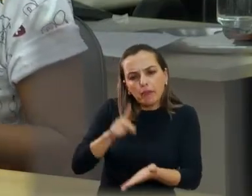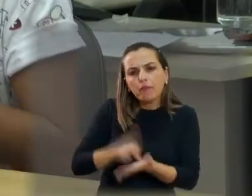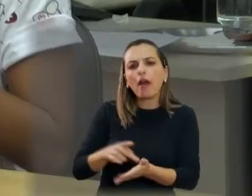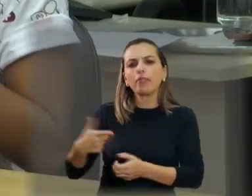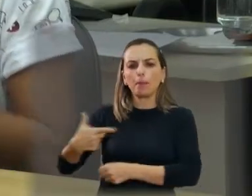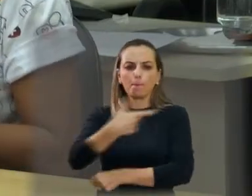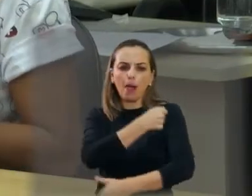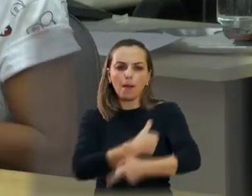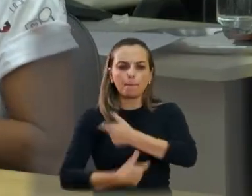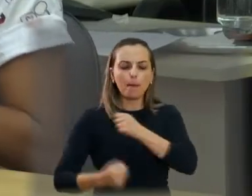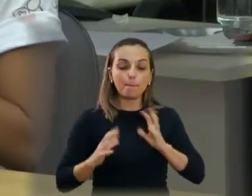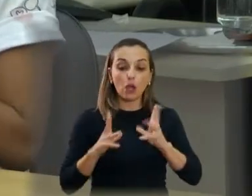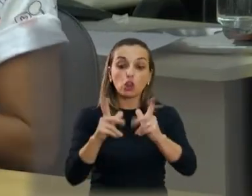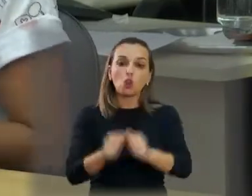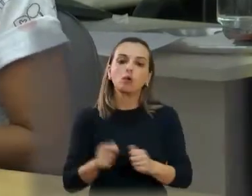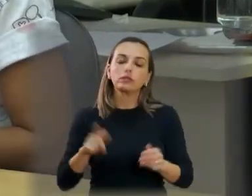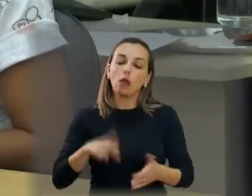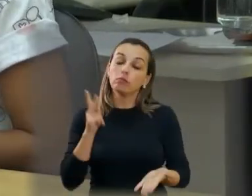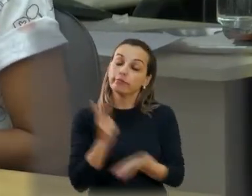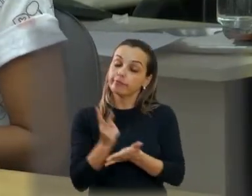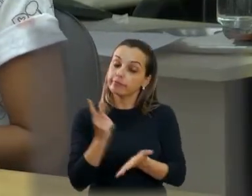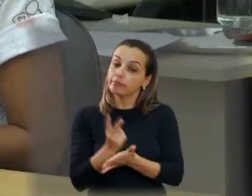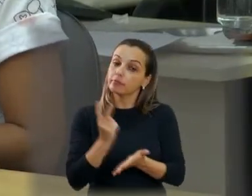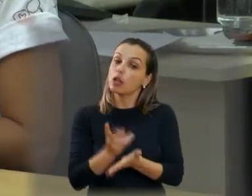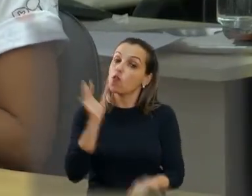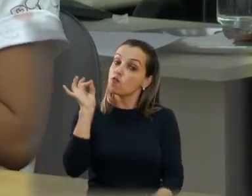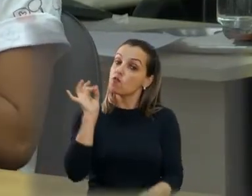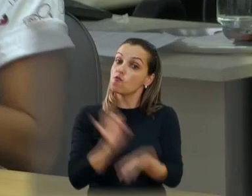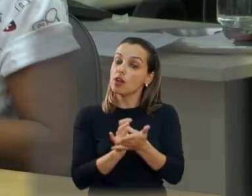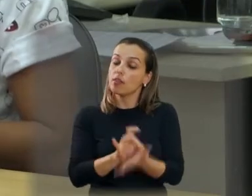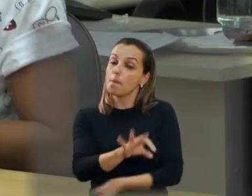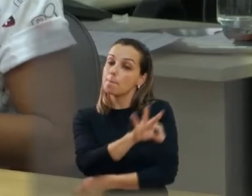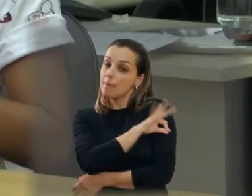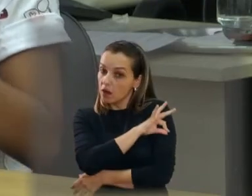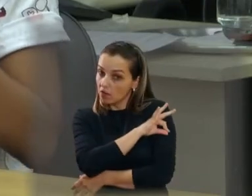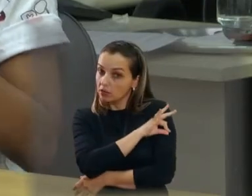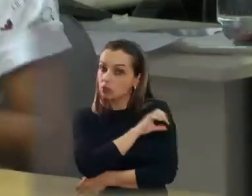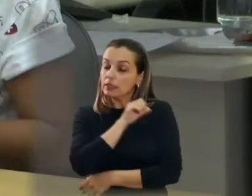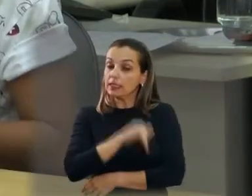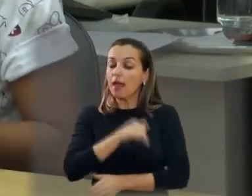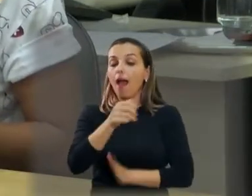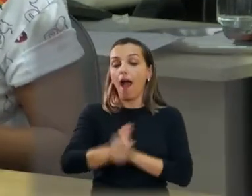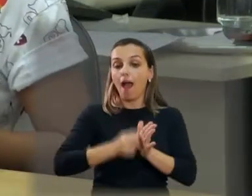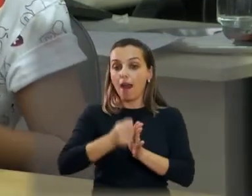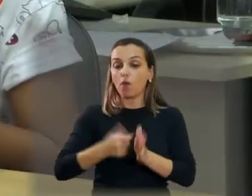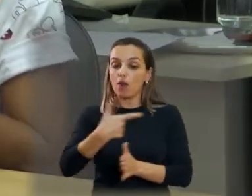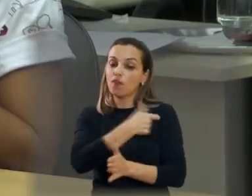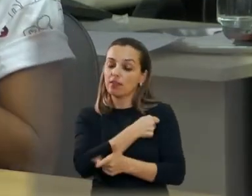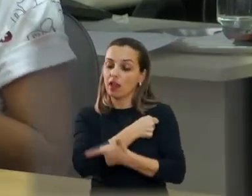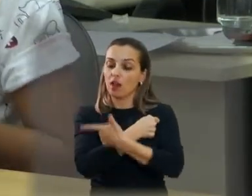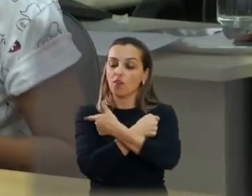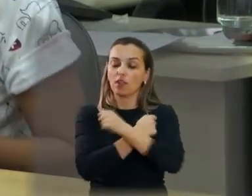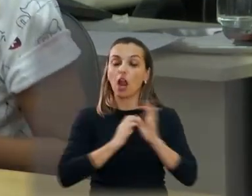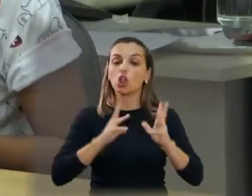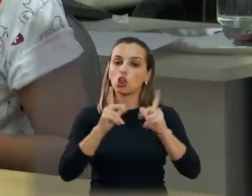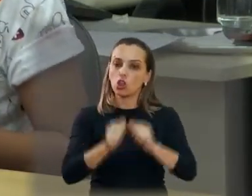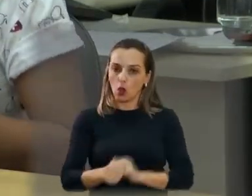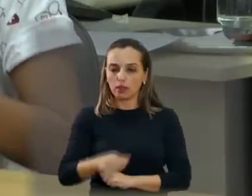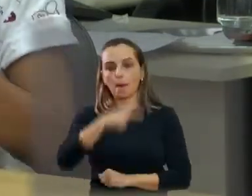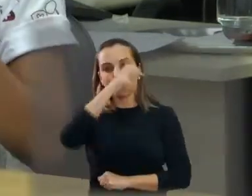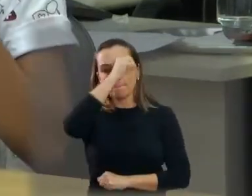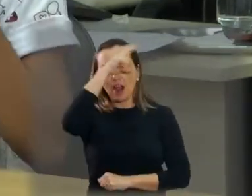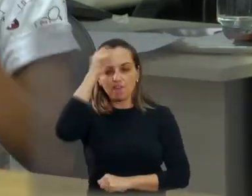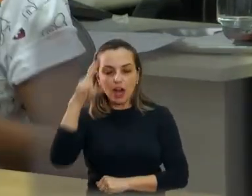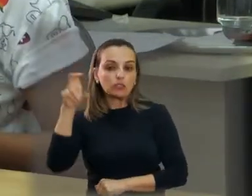Então, sempre busque os canais oficiais da prefeitura, pode ter certeza que se Araraquara for vacinada em massa, o prefeito vai ser o primeiro a falar.